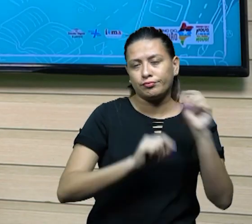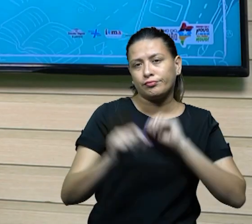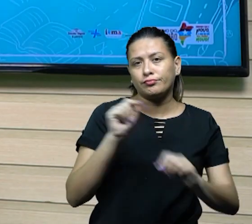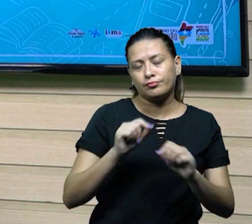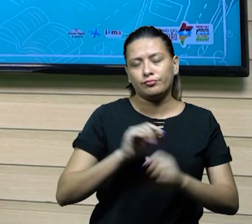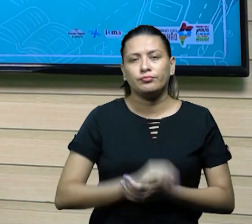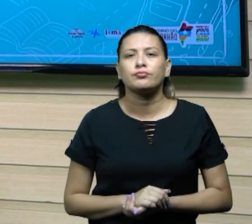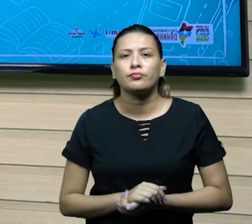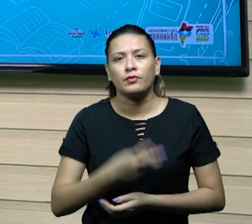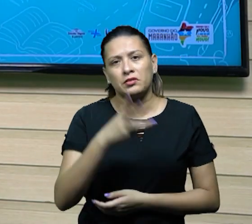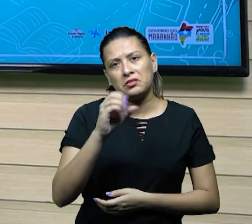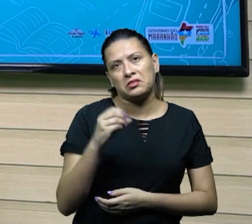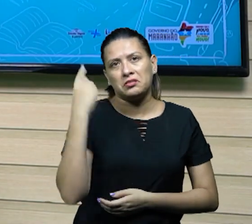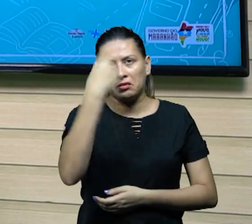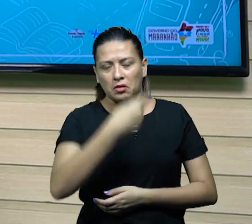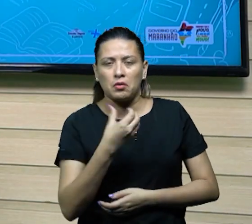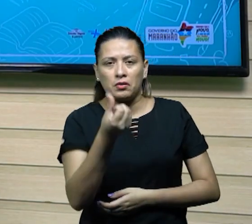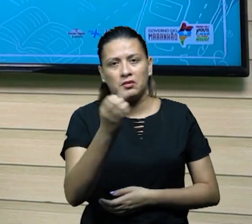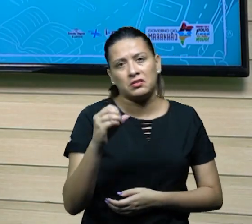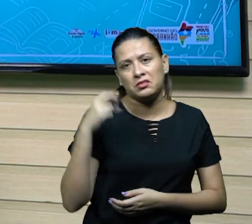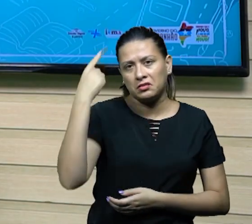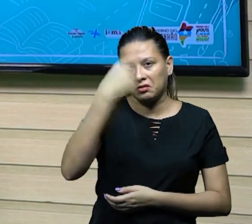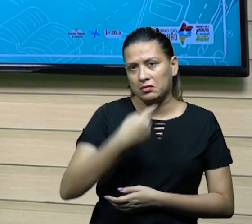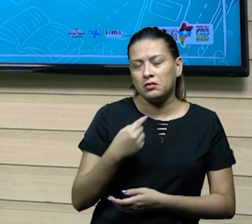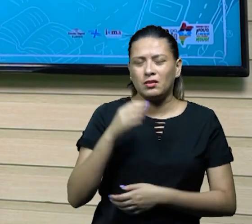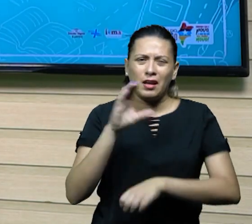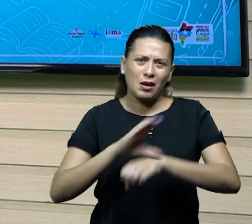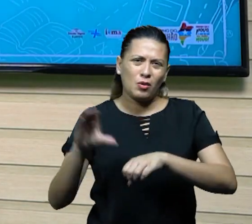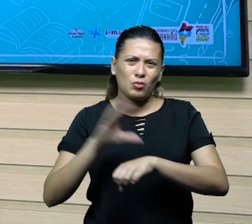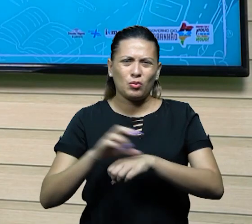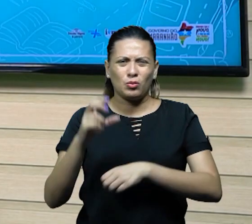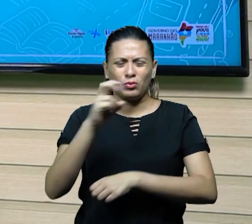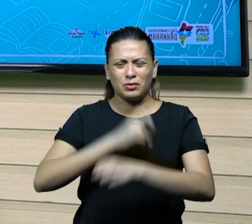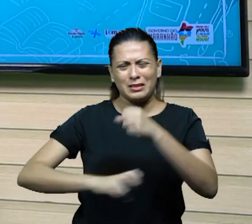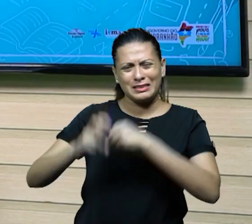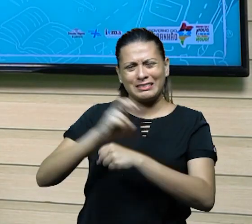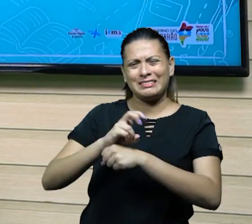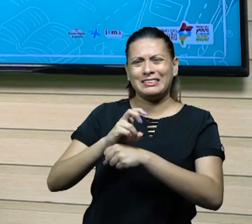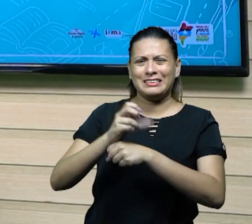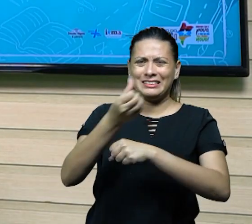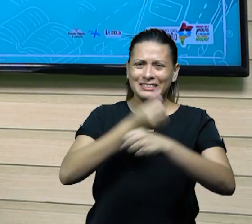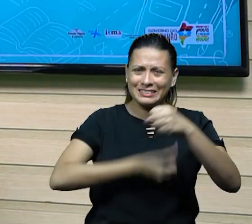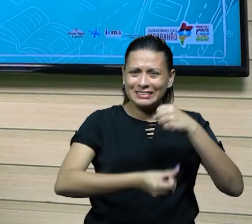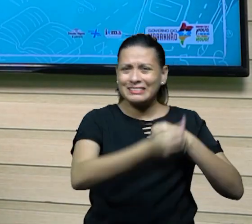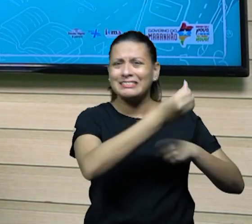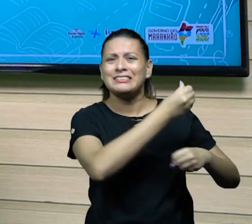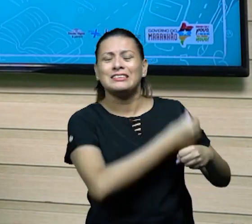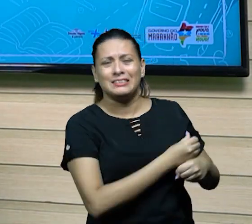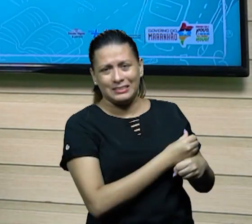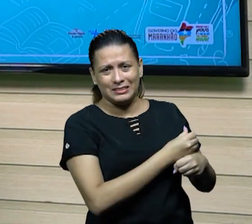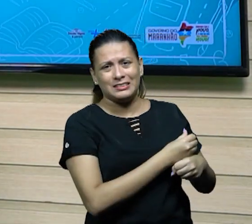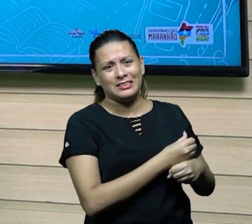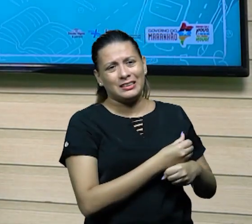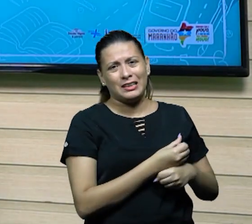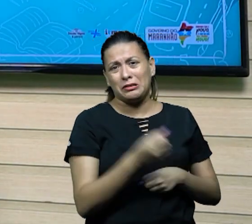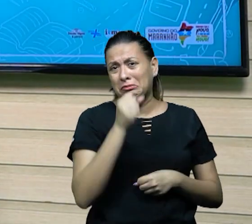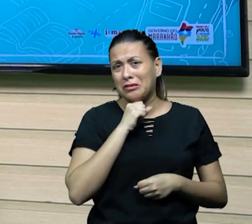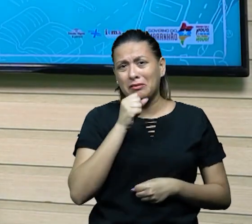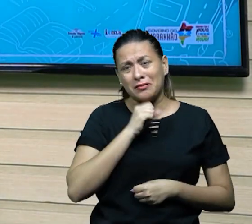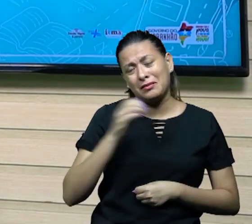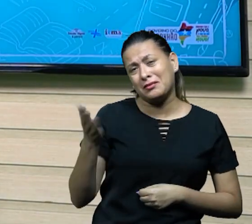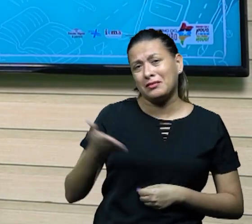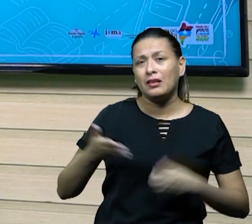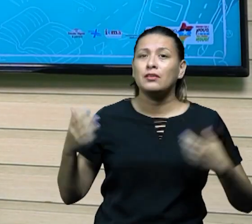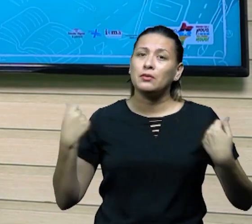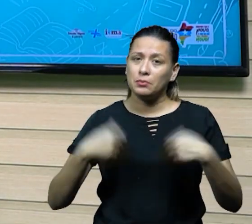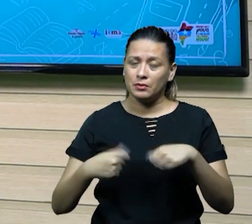não vai pagar sempre para o seu funcionário. Eu estou falando de formações menores, com curto tempo, curso de 20 horas, 30 horas, você tem que fazer isso